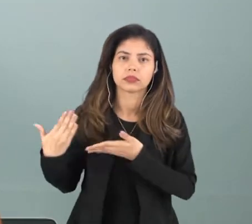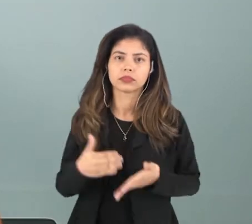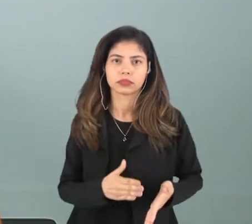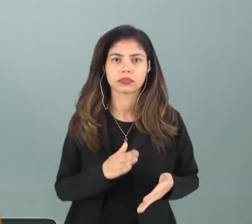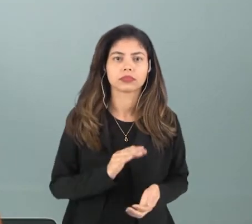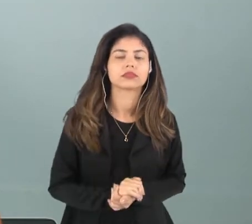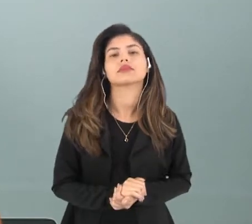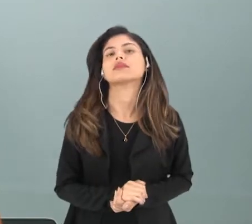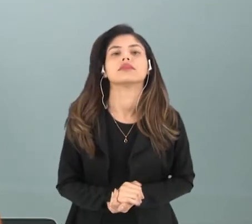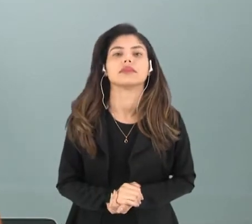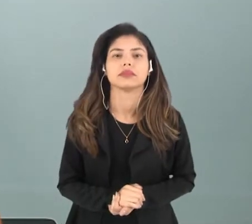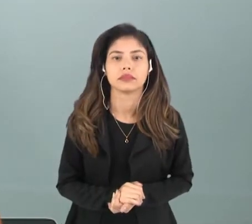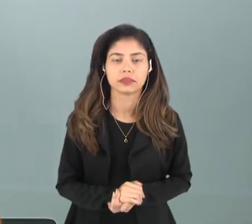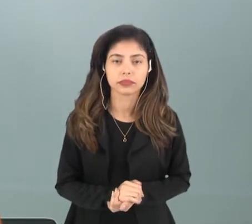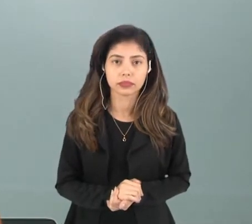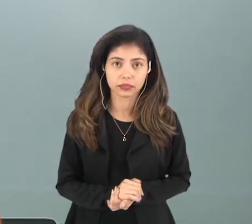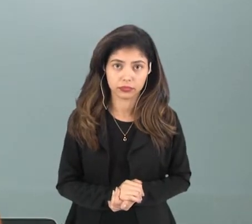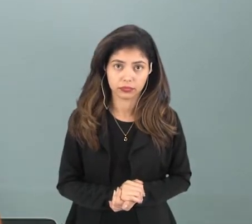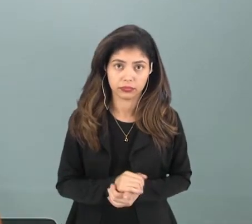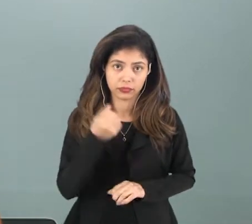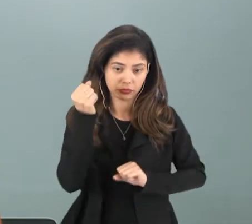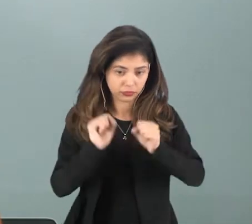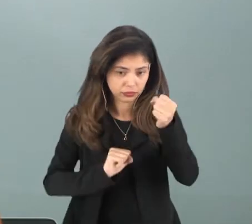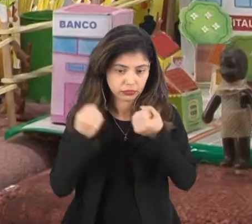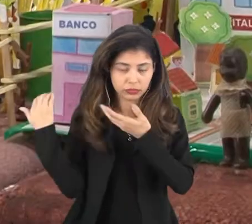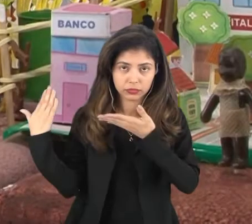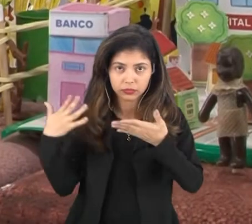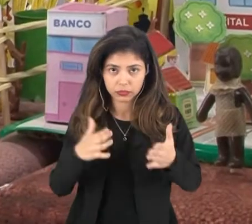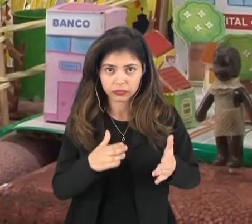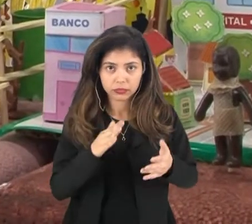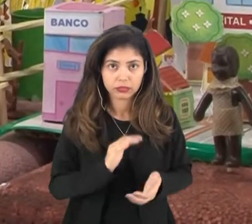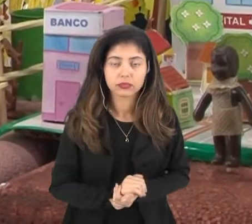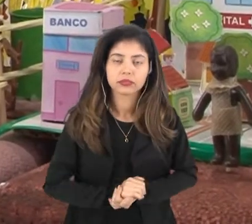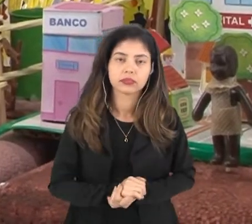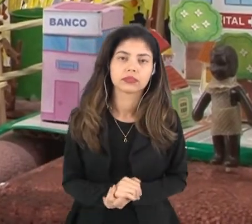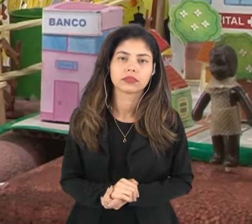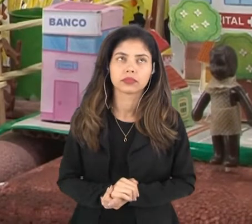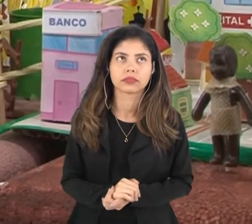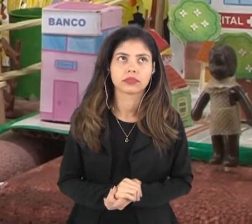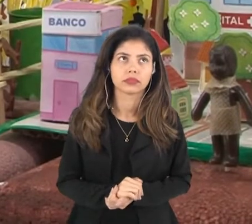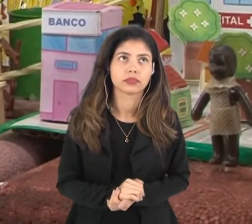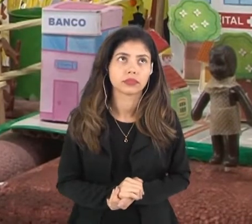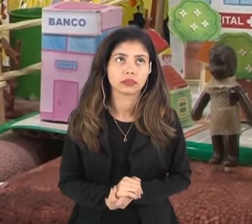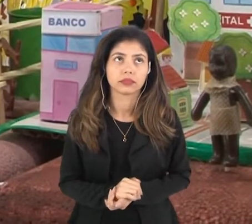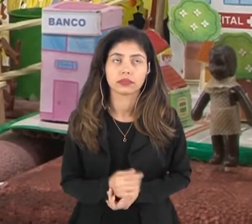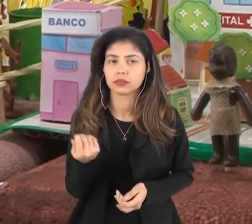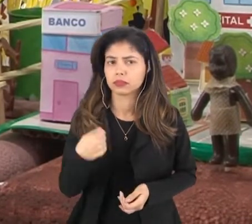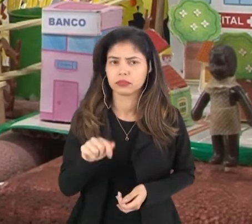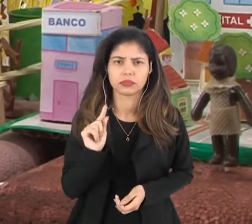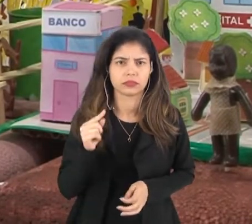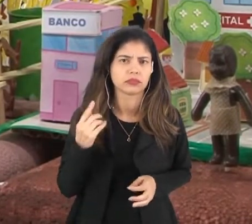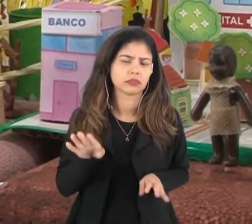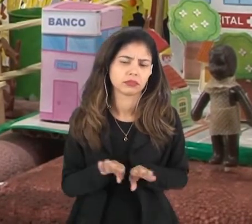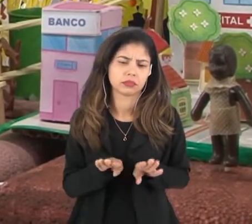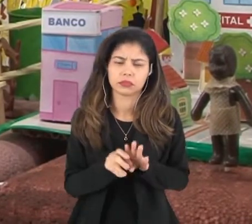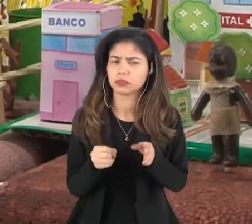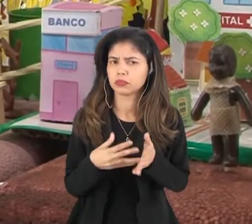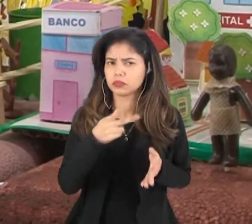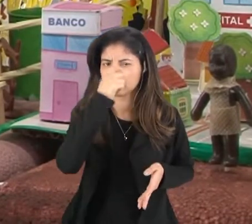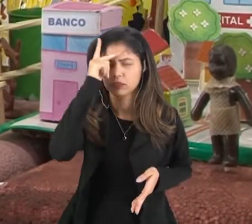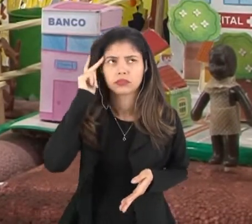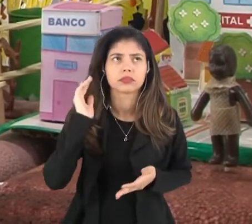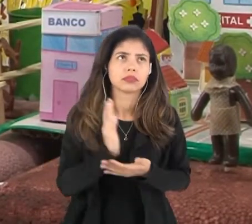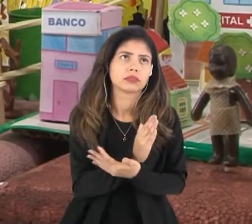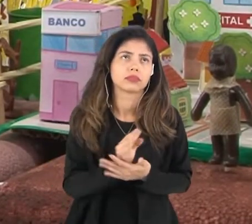chegando, as máquinas foram chegando, né? Aqui, ó, e não precisava tantas pessoas, então algumas